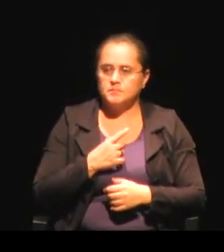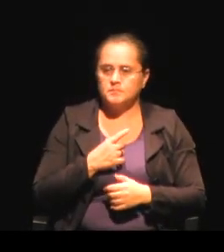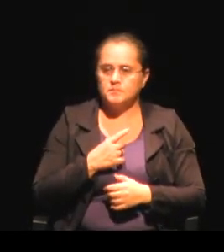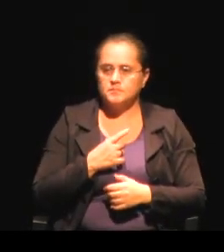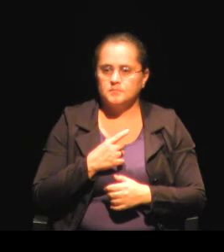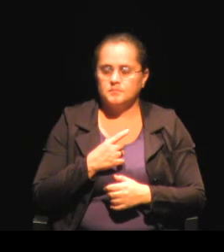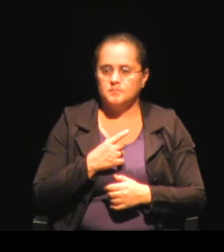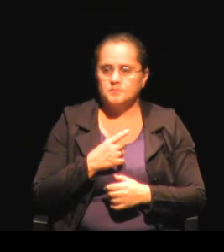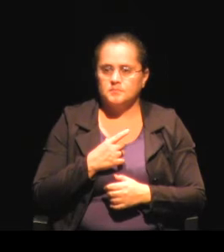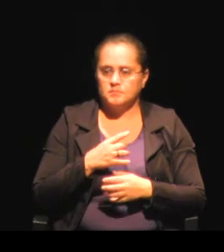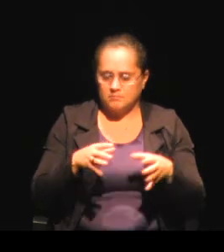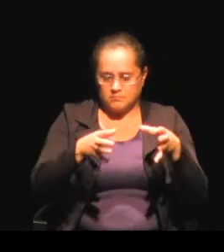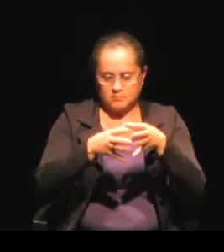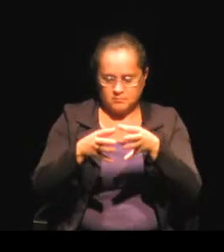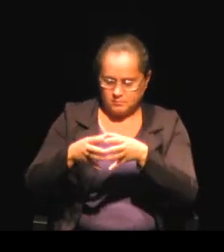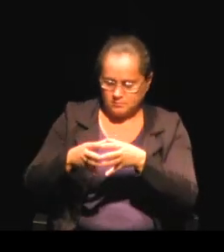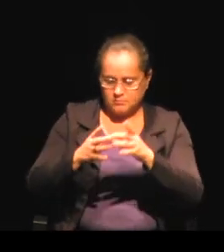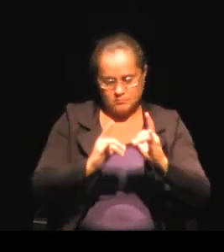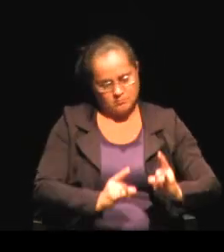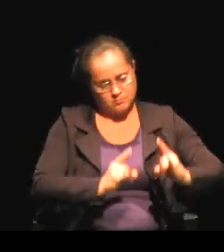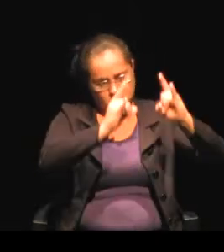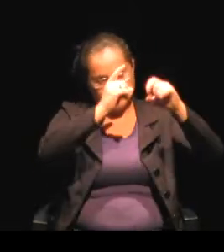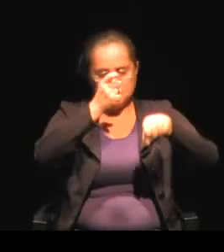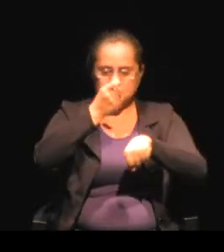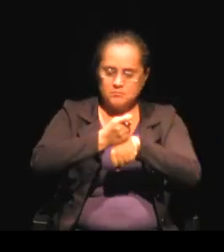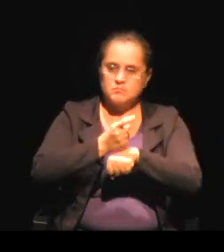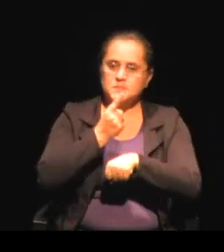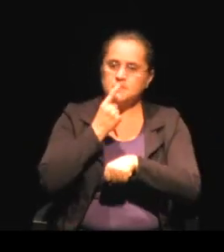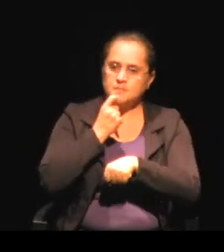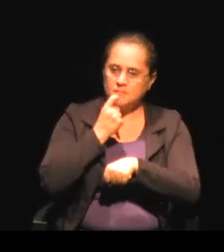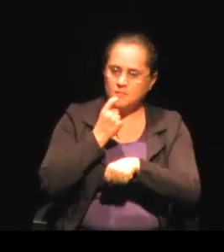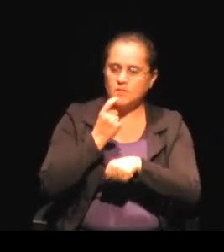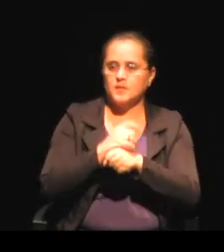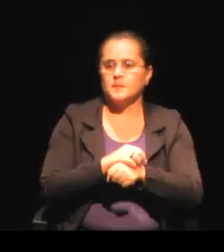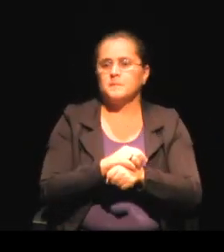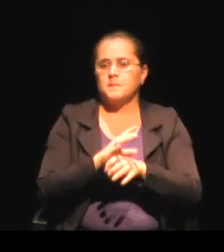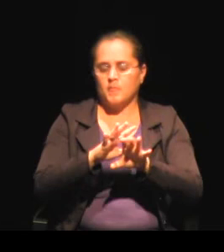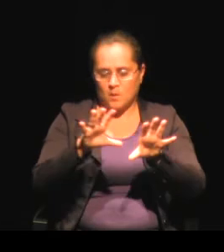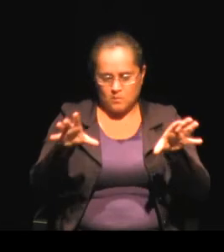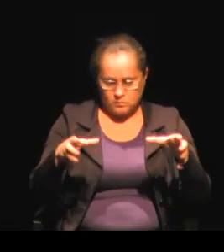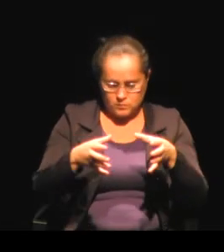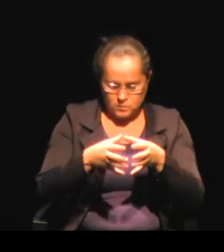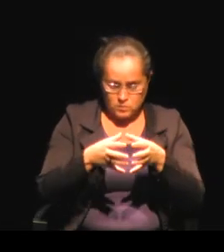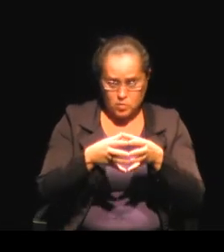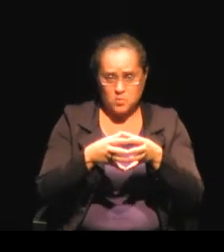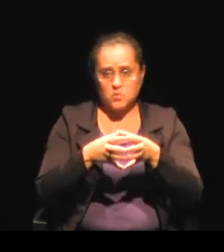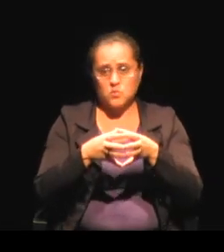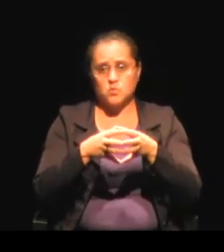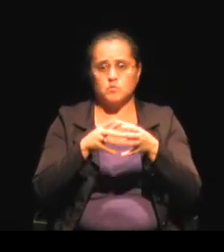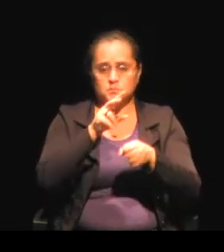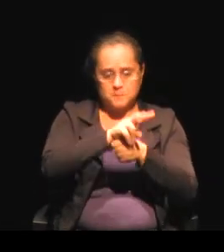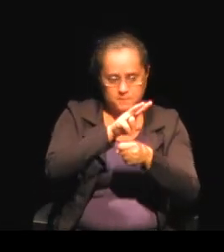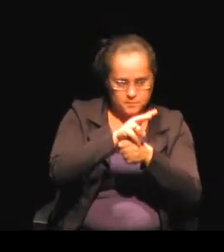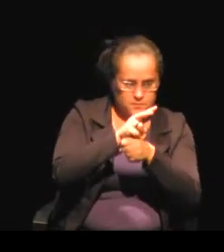construções muito sem vergonha, subutilizadas mesmo, subuso mesmo. A gente falou, um dia vai acontecer dessas